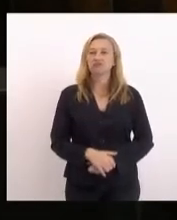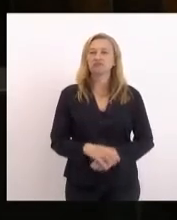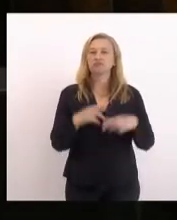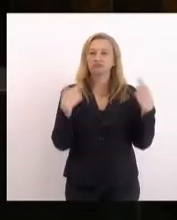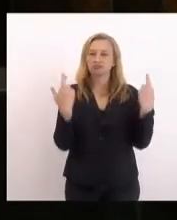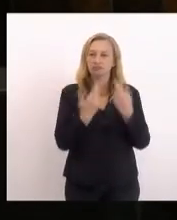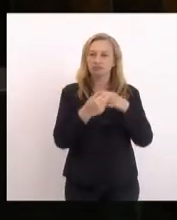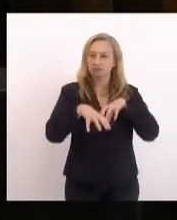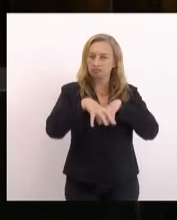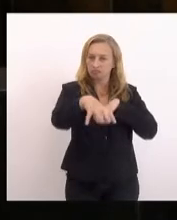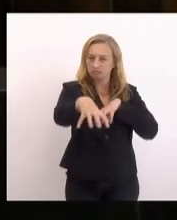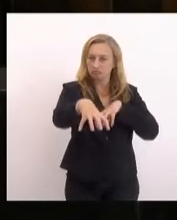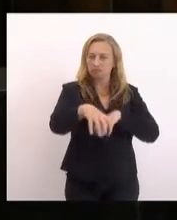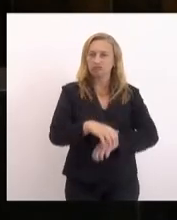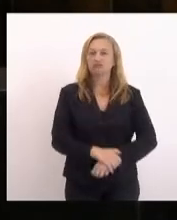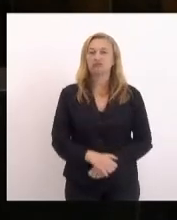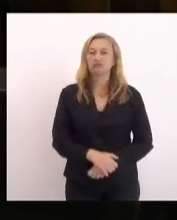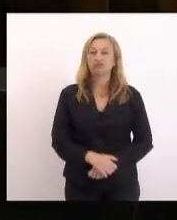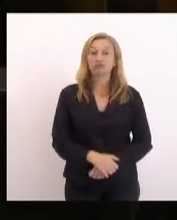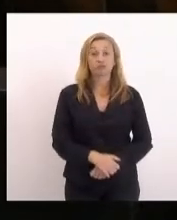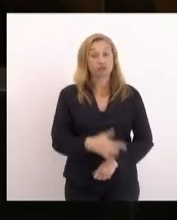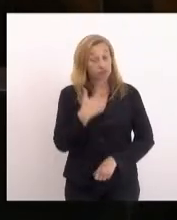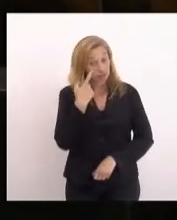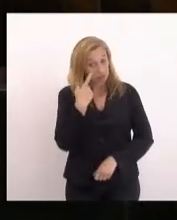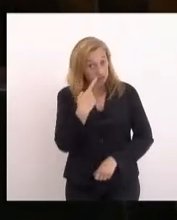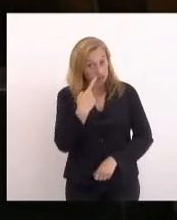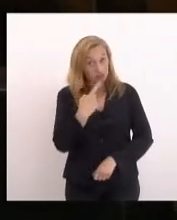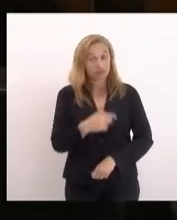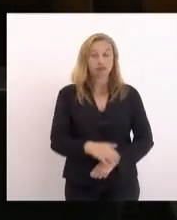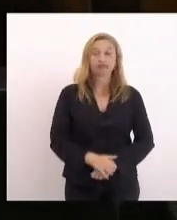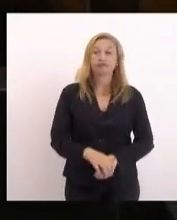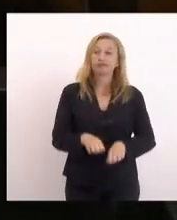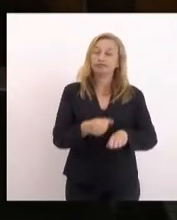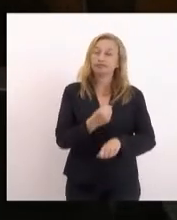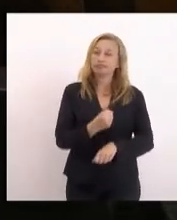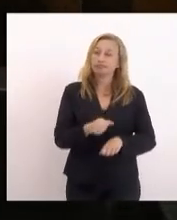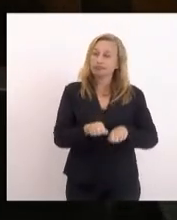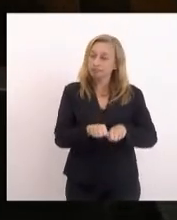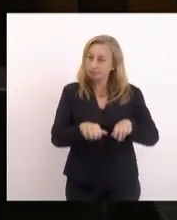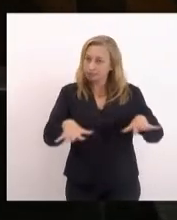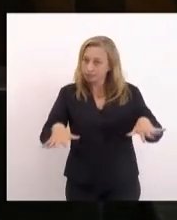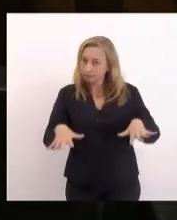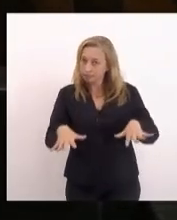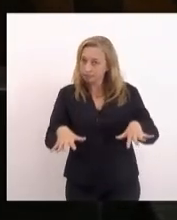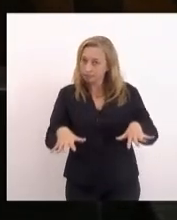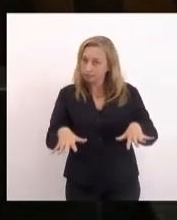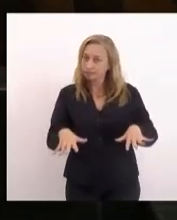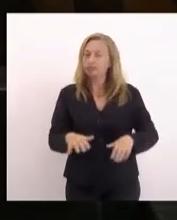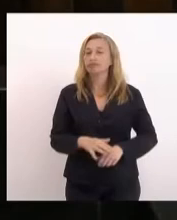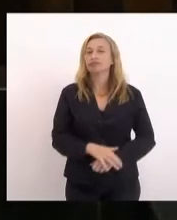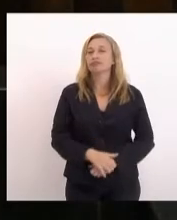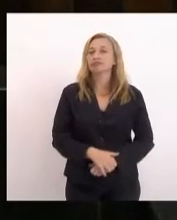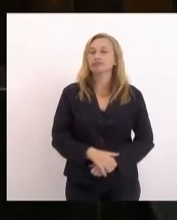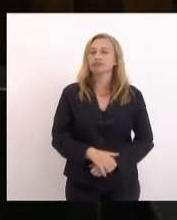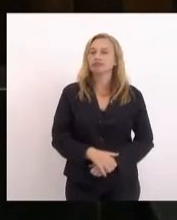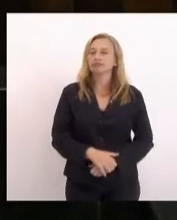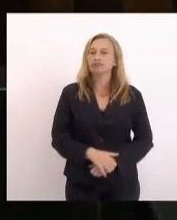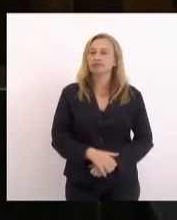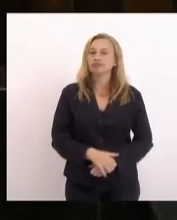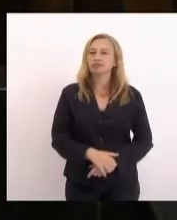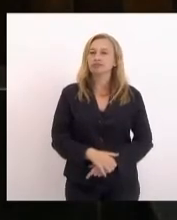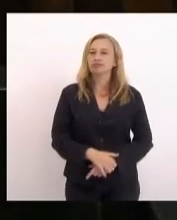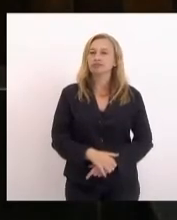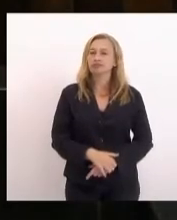remotas, visto que a pandemia, com a sua vertente